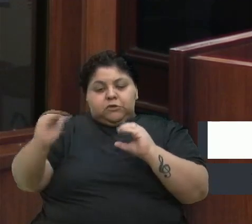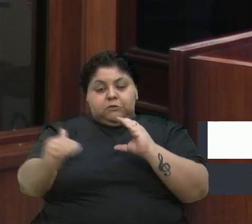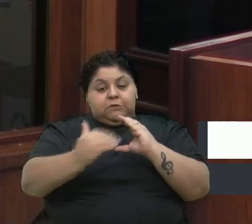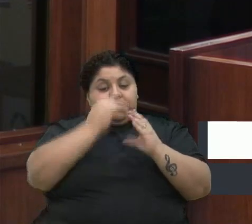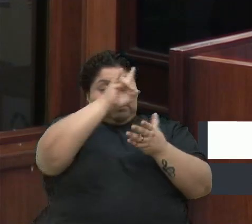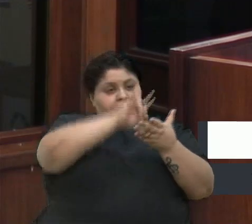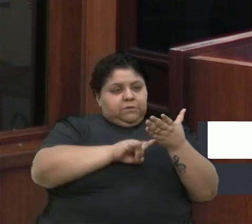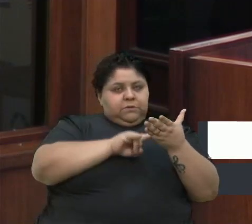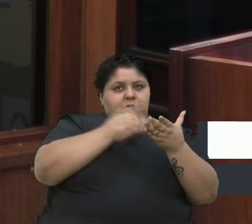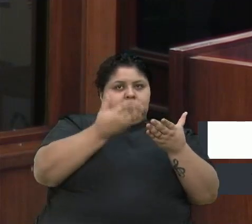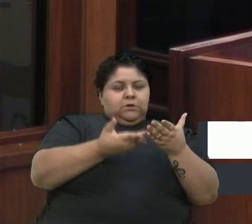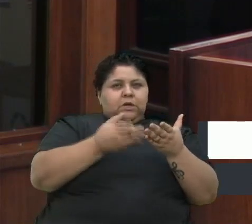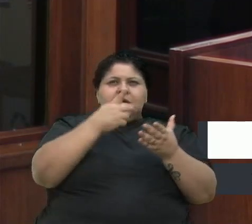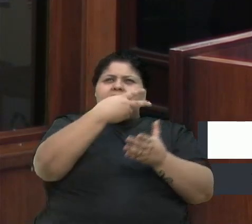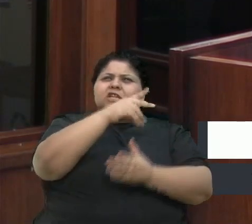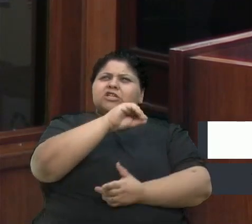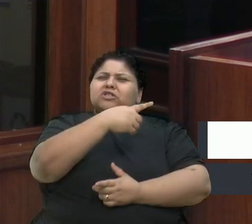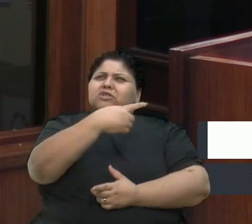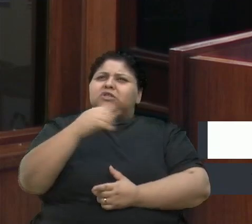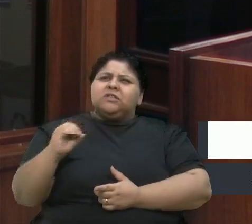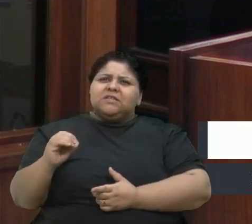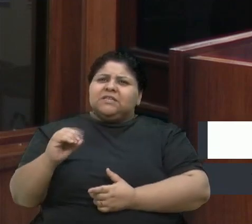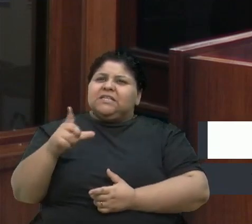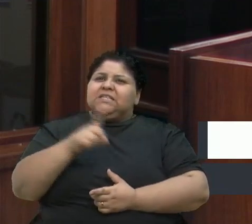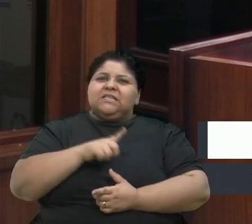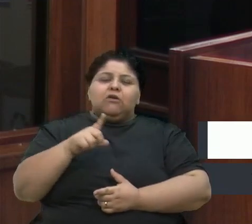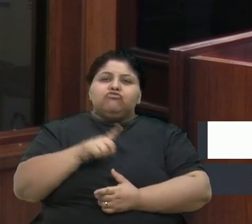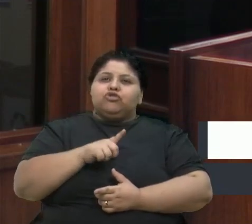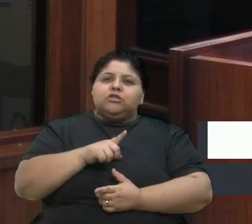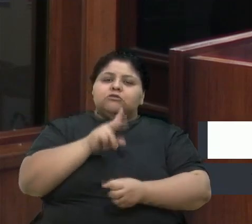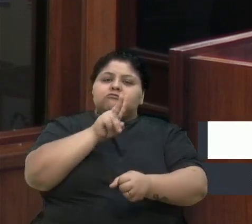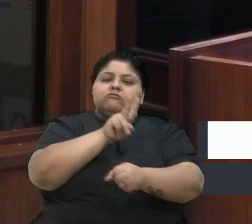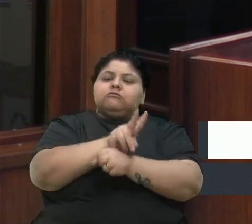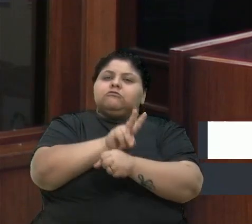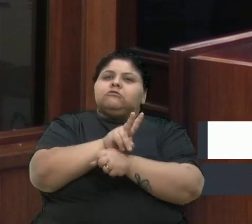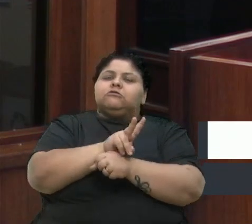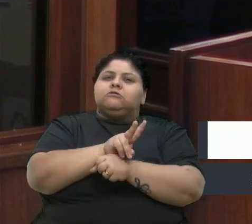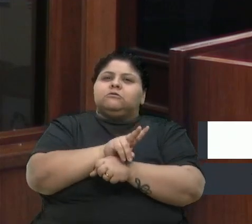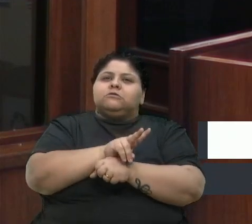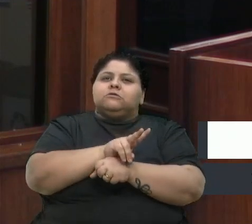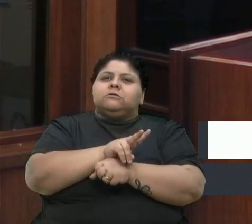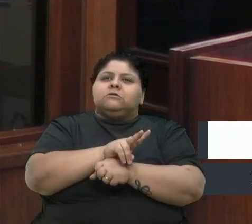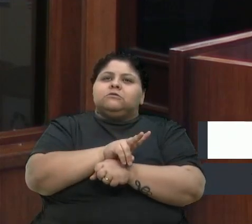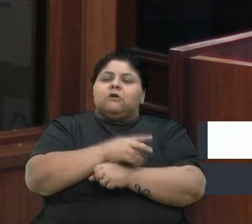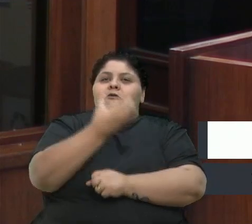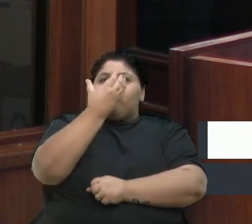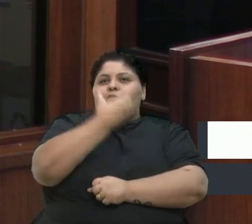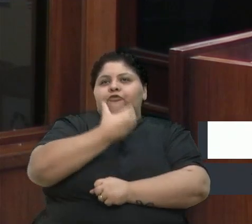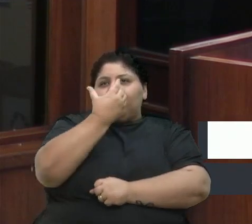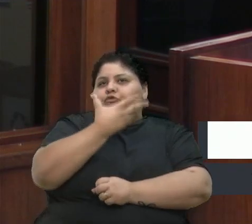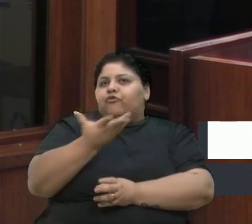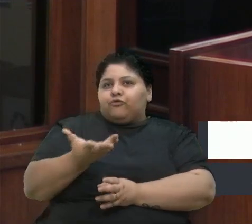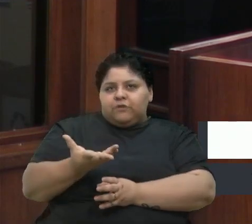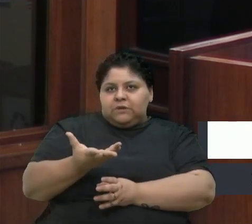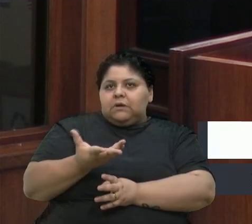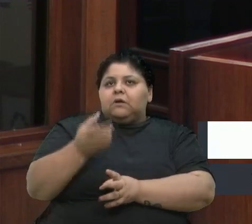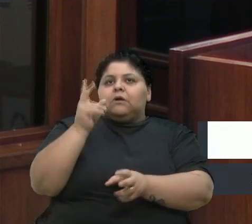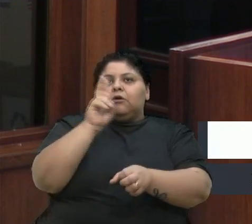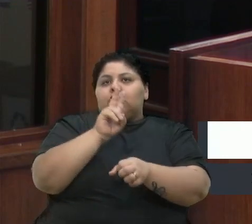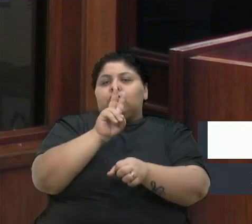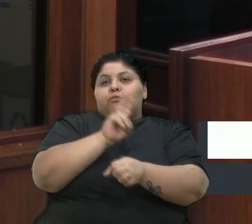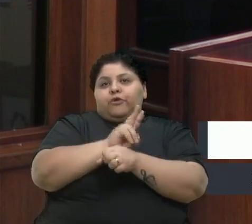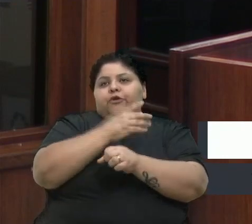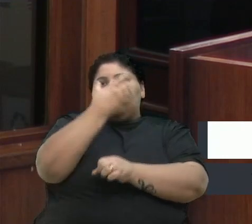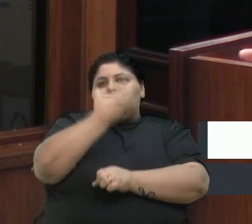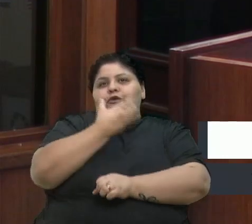2010, ainda não existiam coberturas para frutas, né, para proteger do